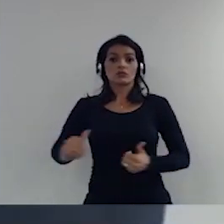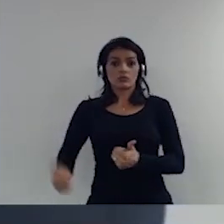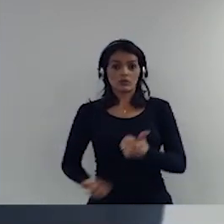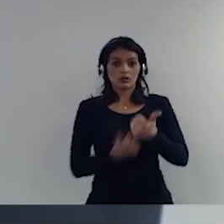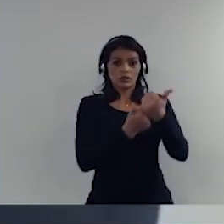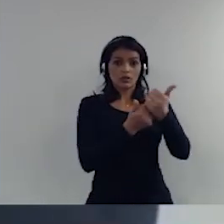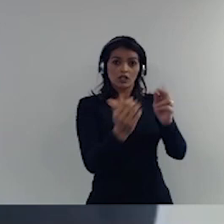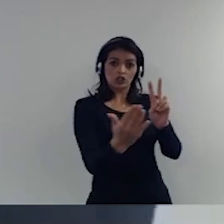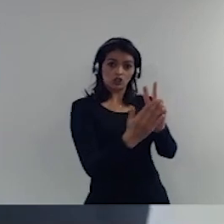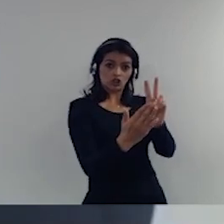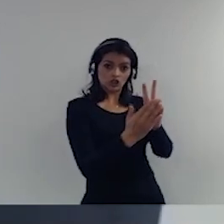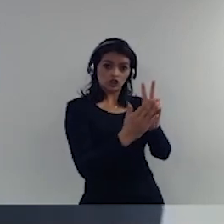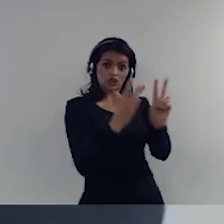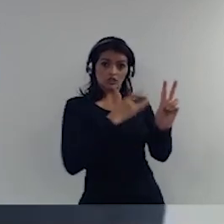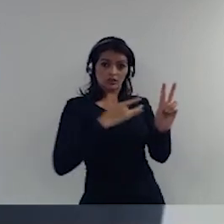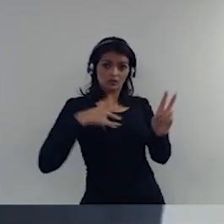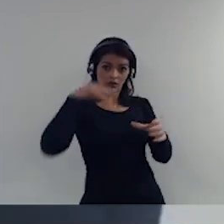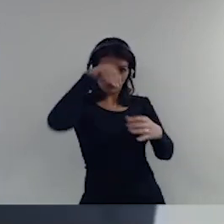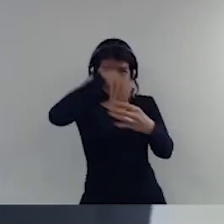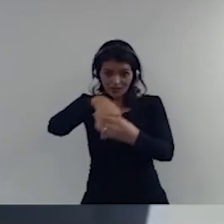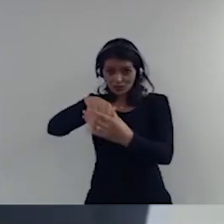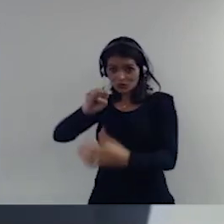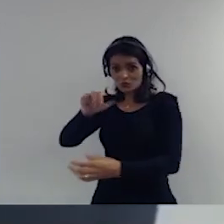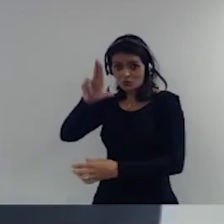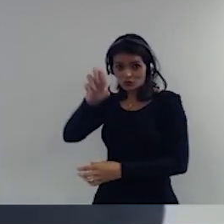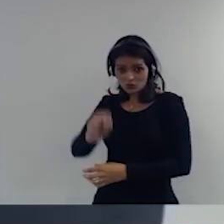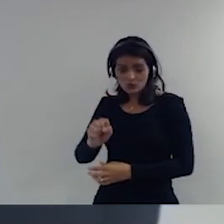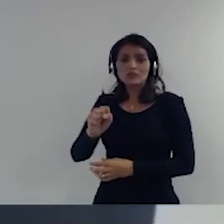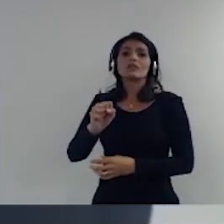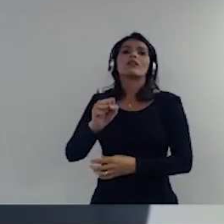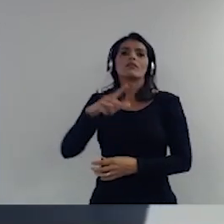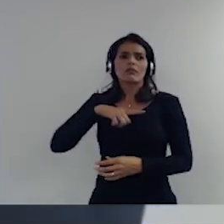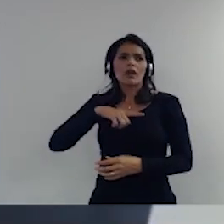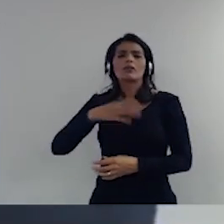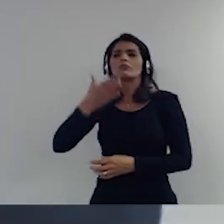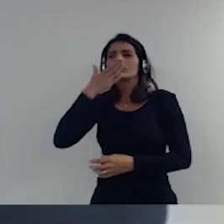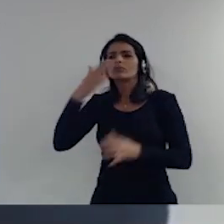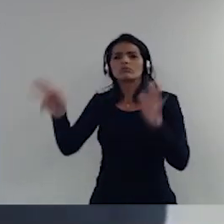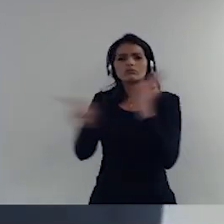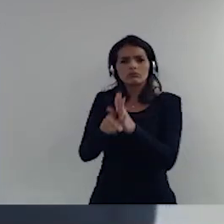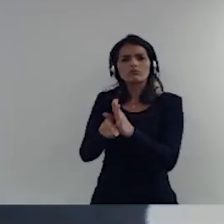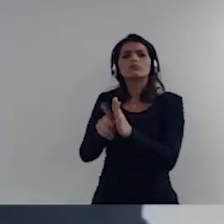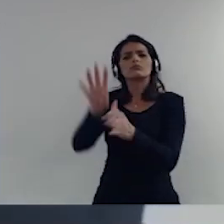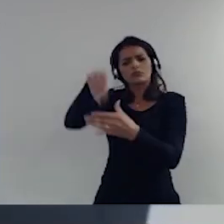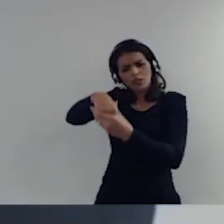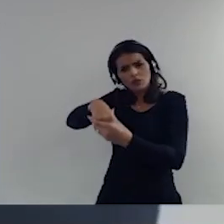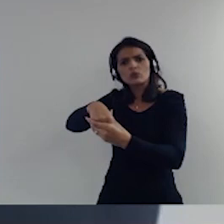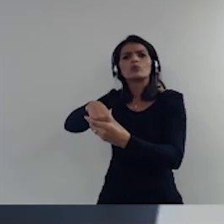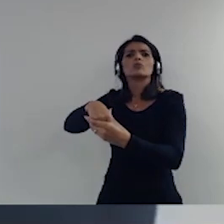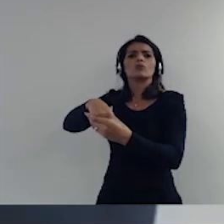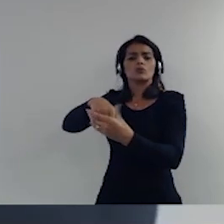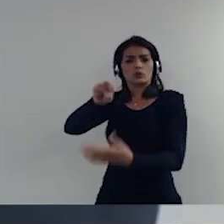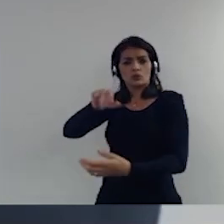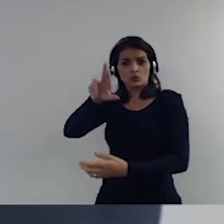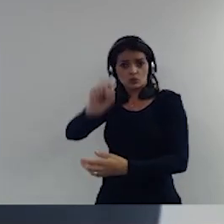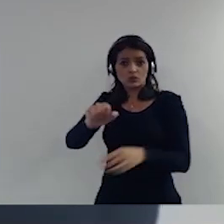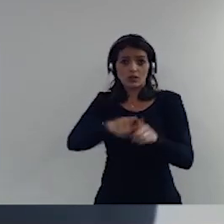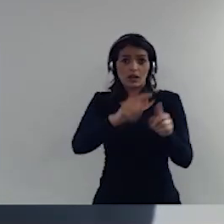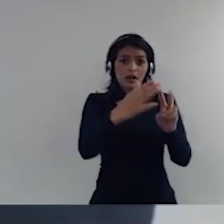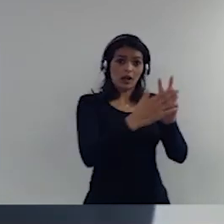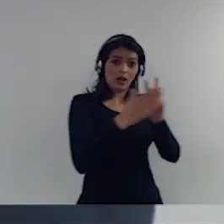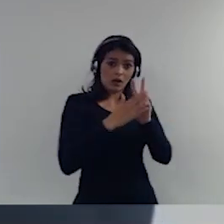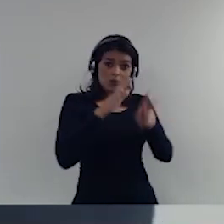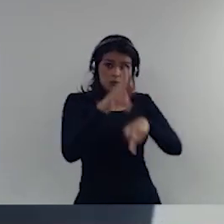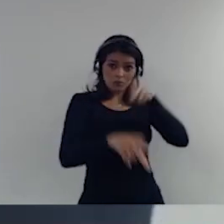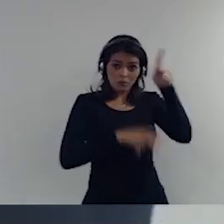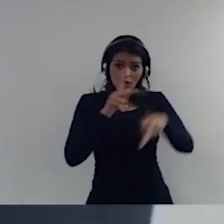subsistema indígena de saúde, porque o sistema de saúde indígena ele tem especificidade, ele tem um subsistema, aos povos aldeados